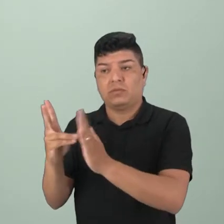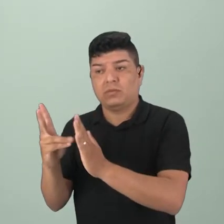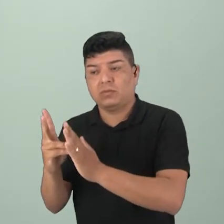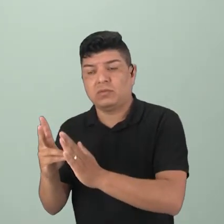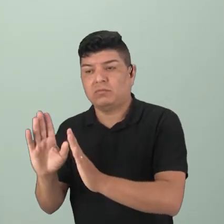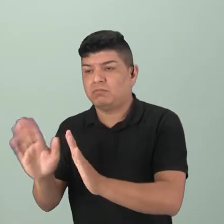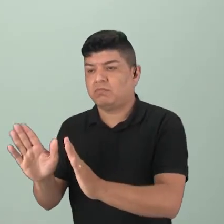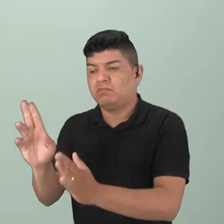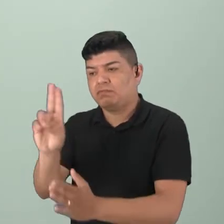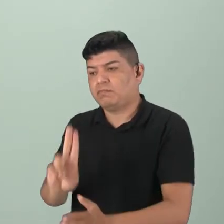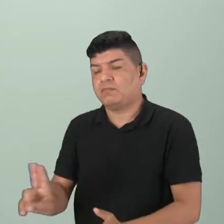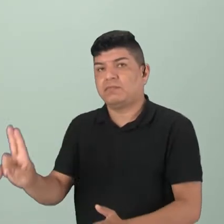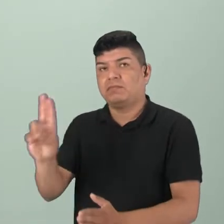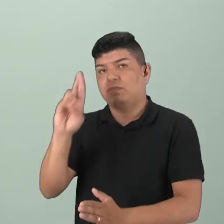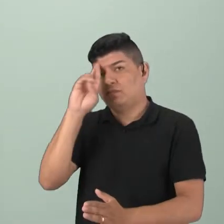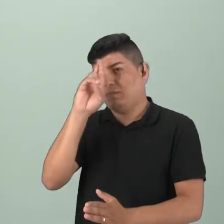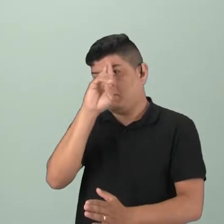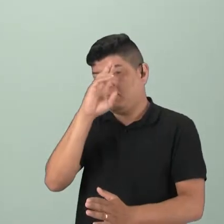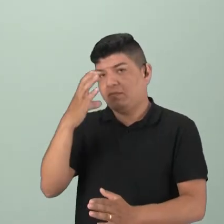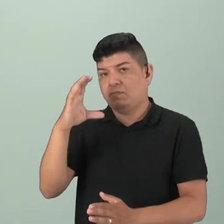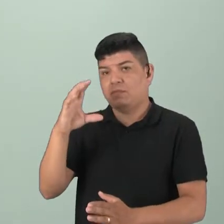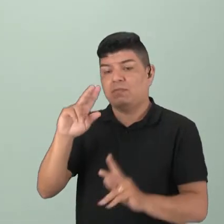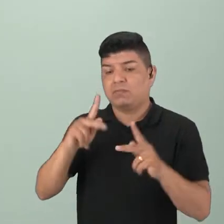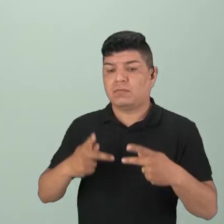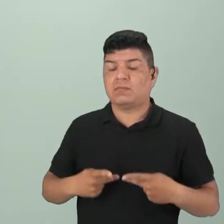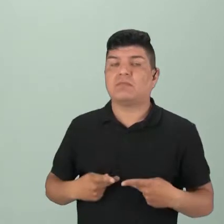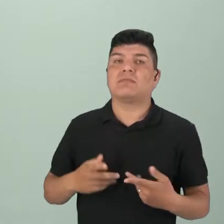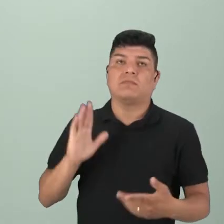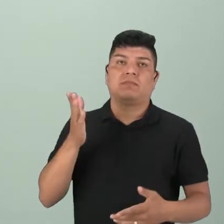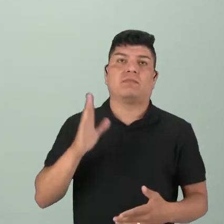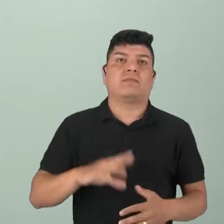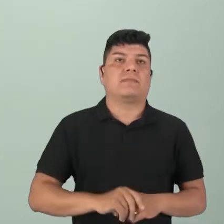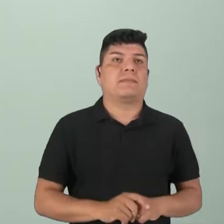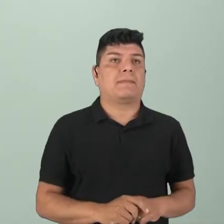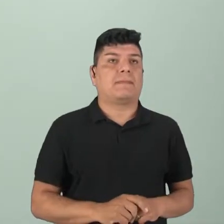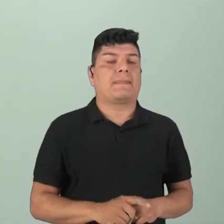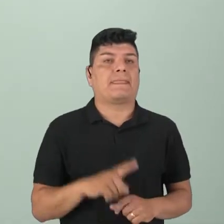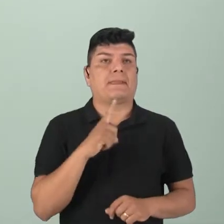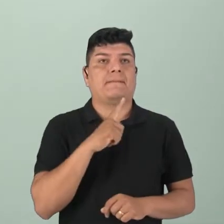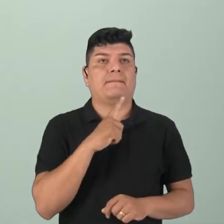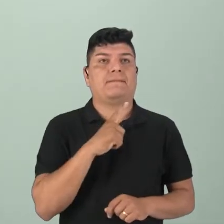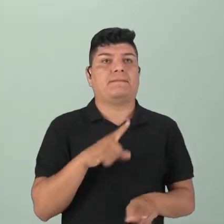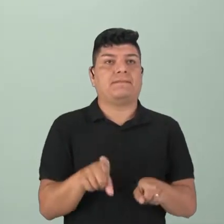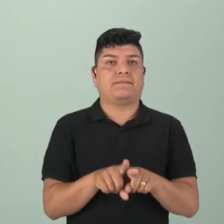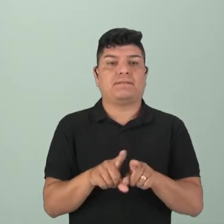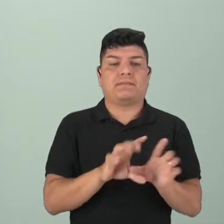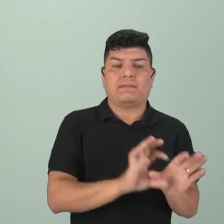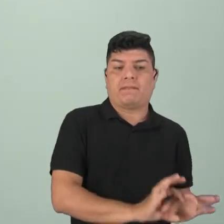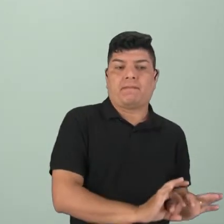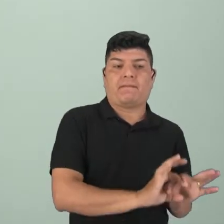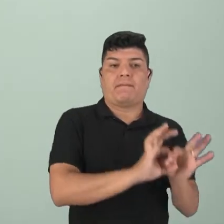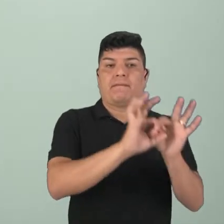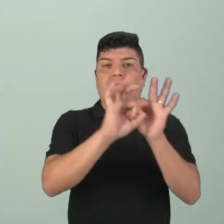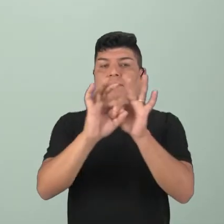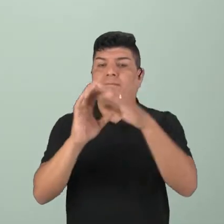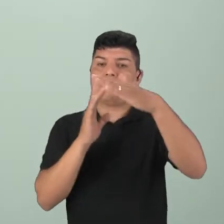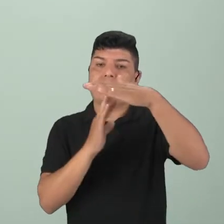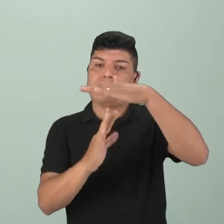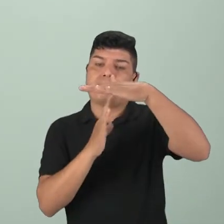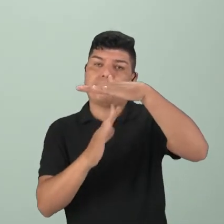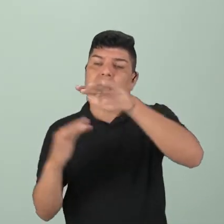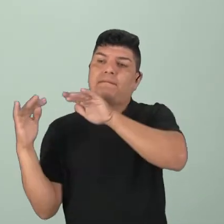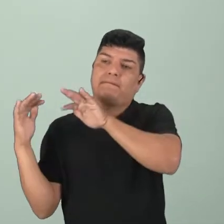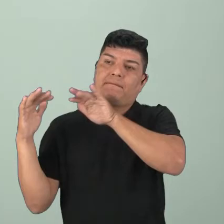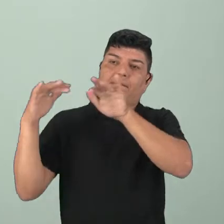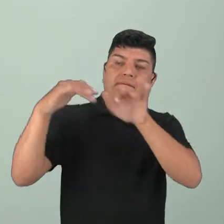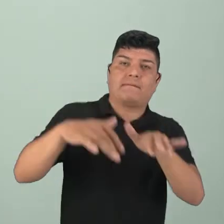deixado de ser usado na história, ciências humanas durante muito tempo, tá? Aí tem sim também o contexto dessa migração, de como